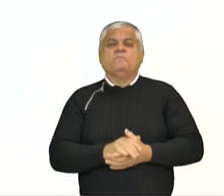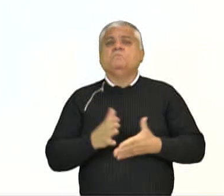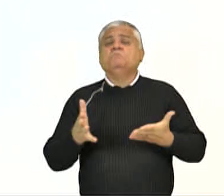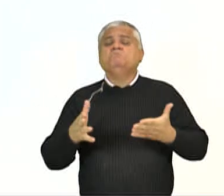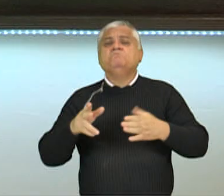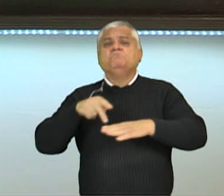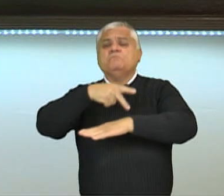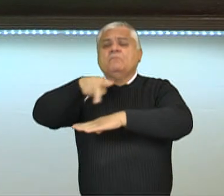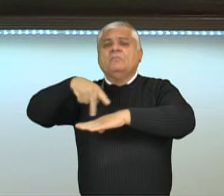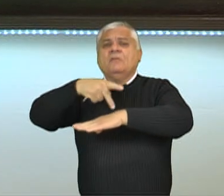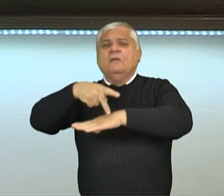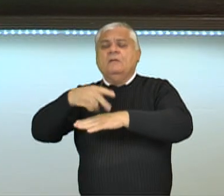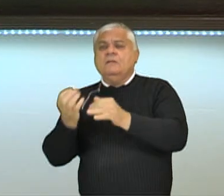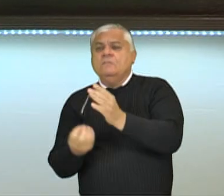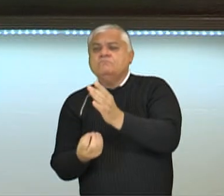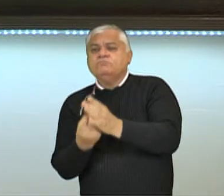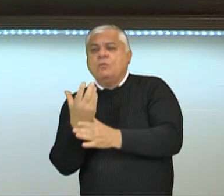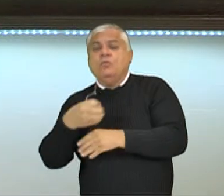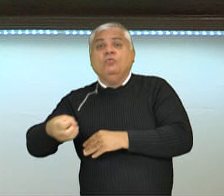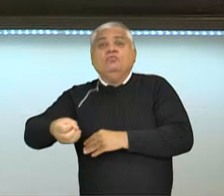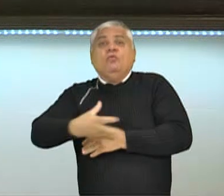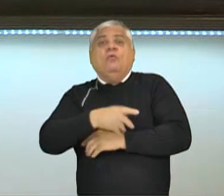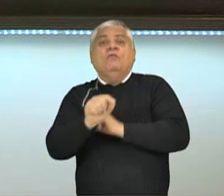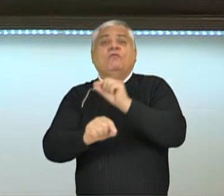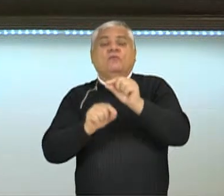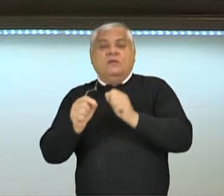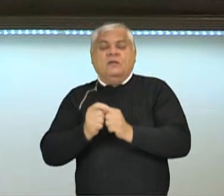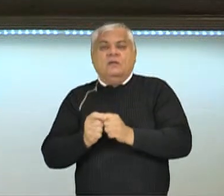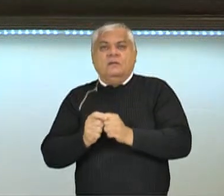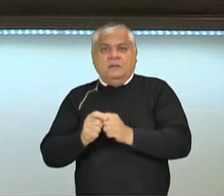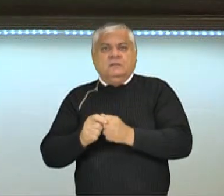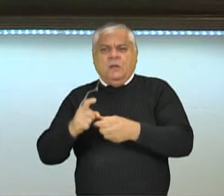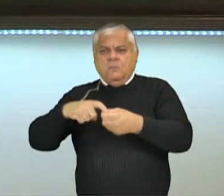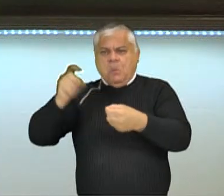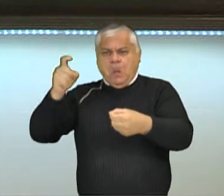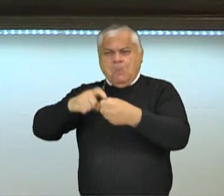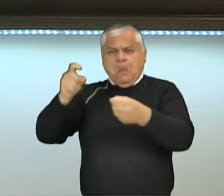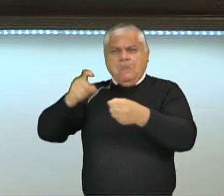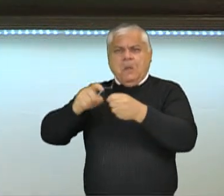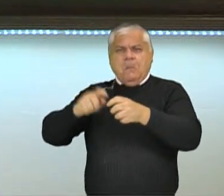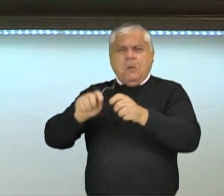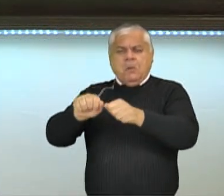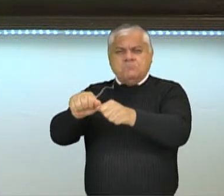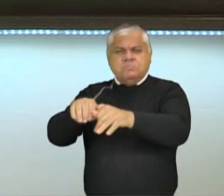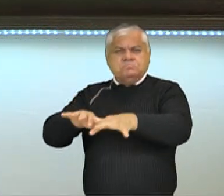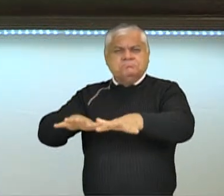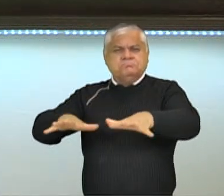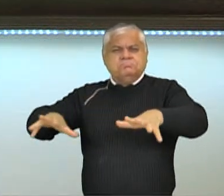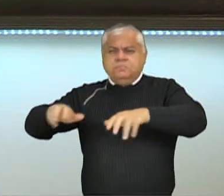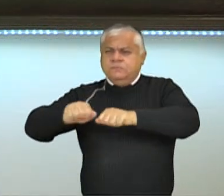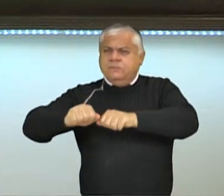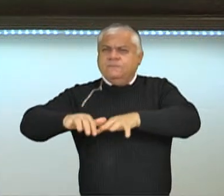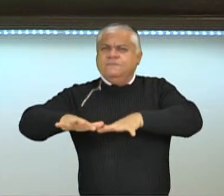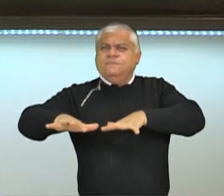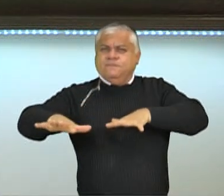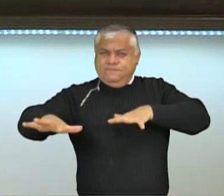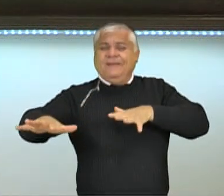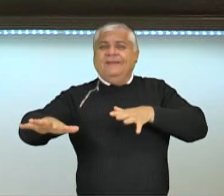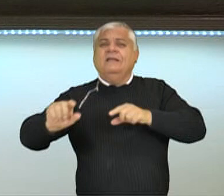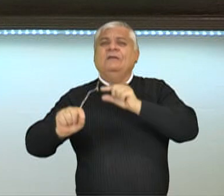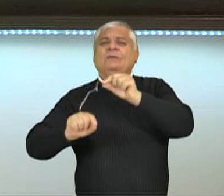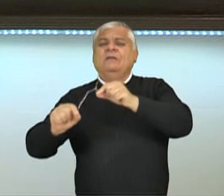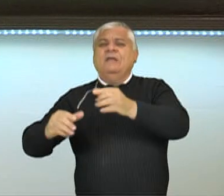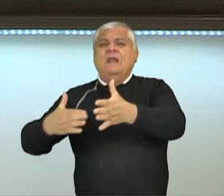que surgiram dessa desintegração, que conseguiram fazer essa desintegração e delimitar o